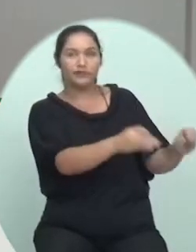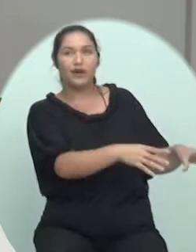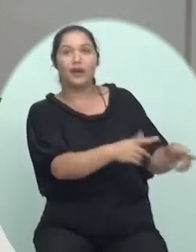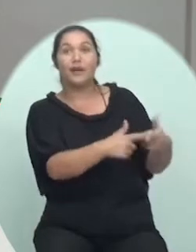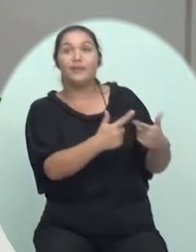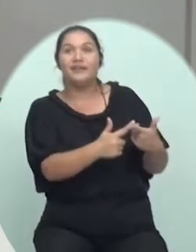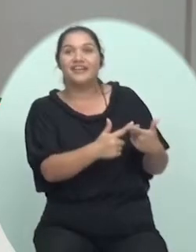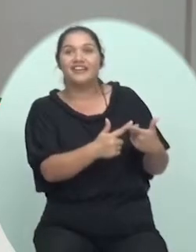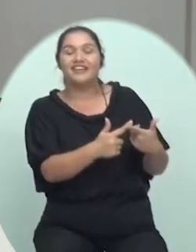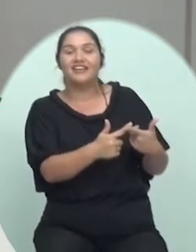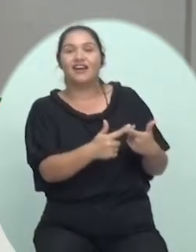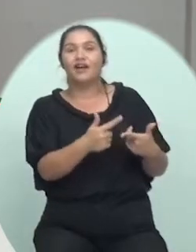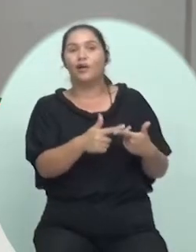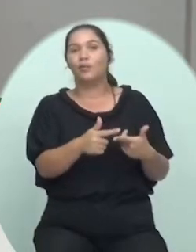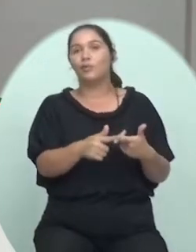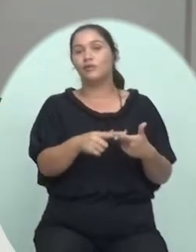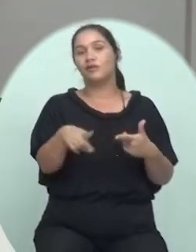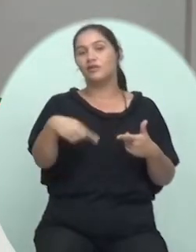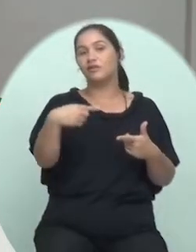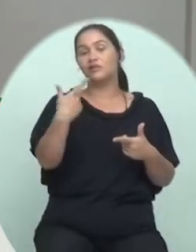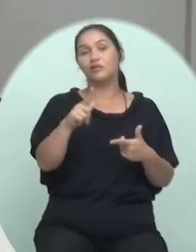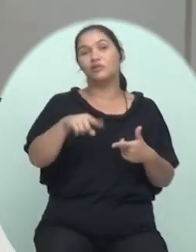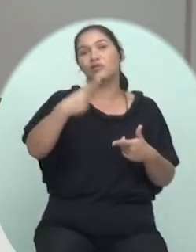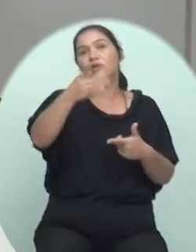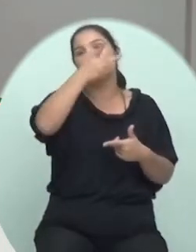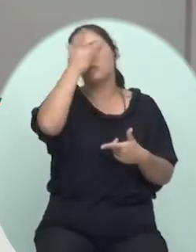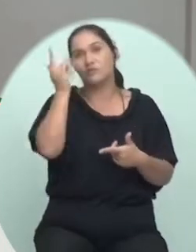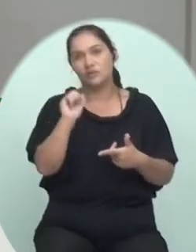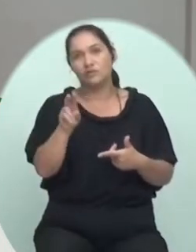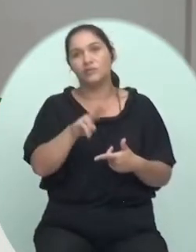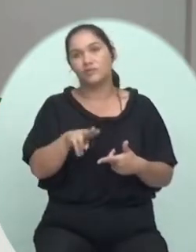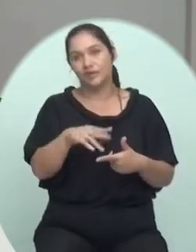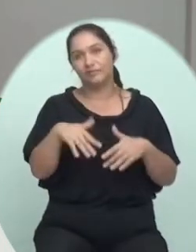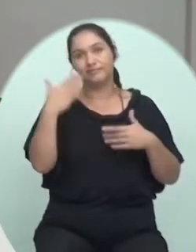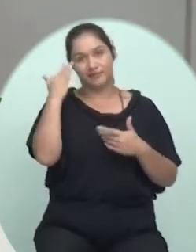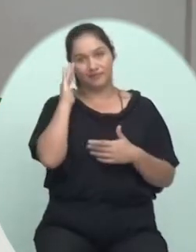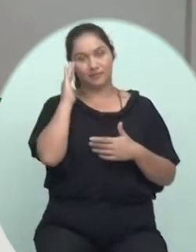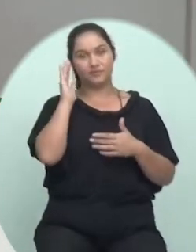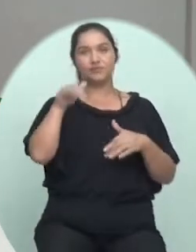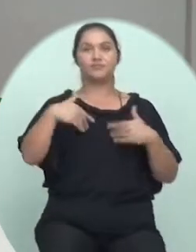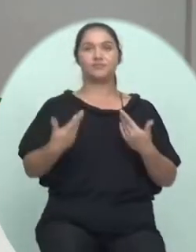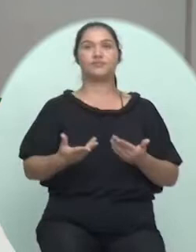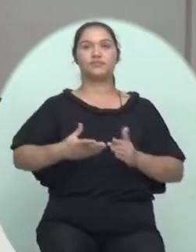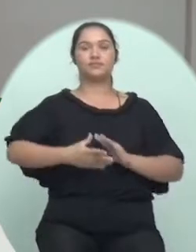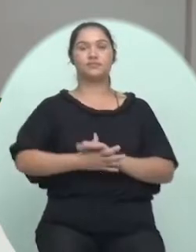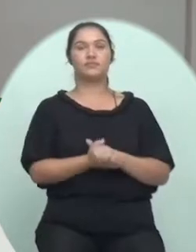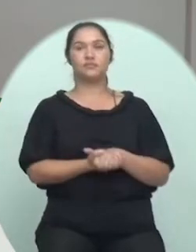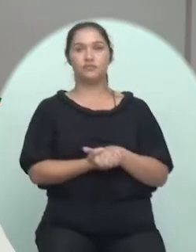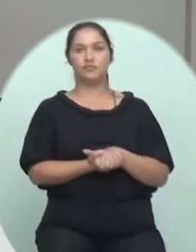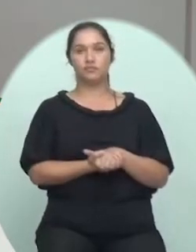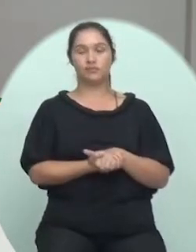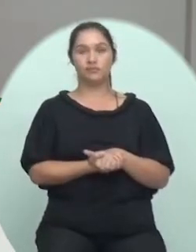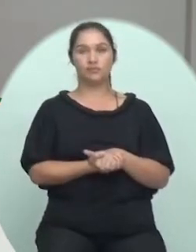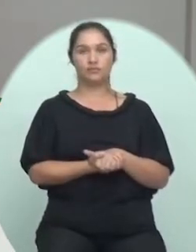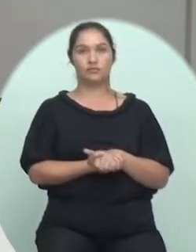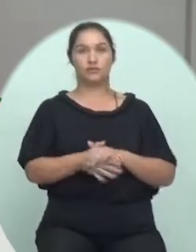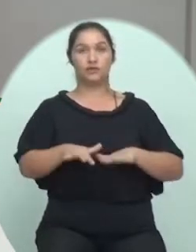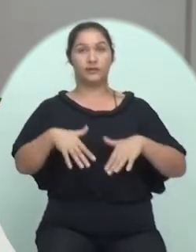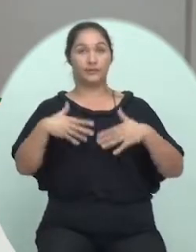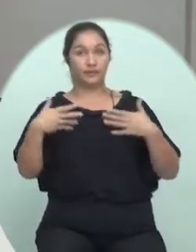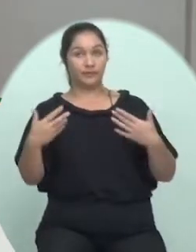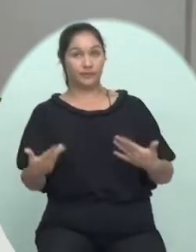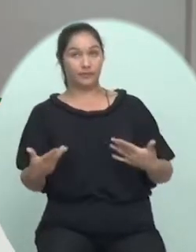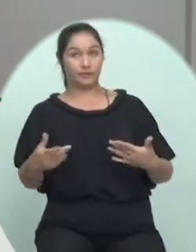calendário de imunização, seja ele infantil, gestante ou de idoso, que cada qual tem o